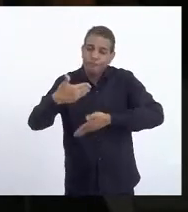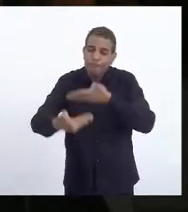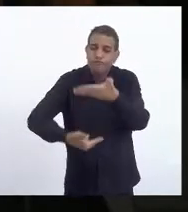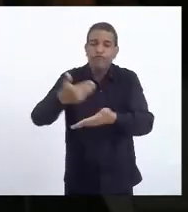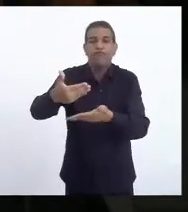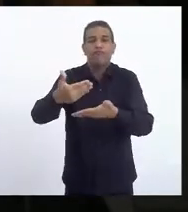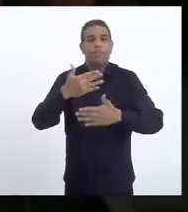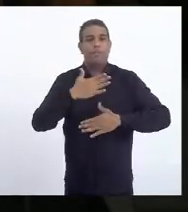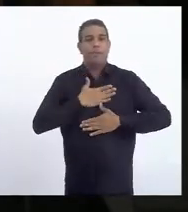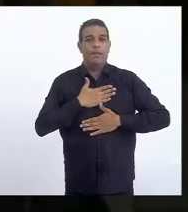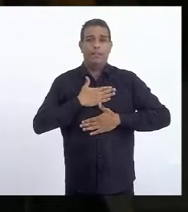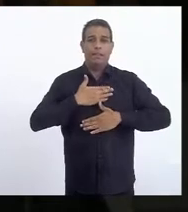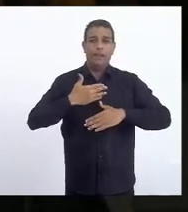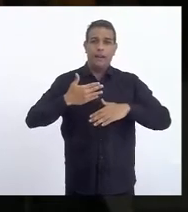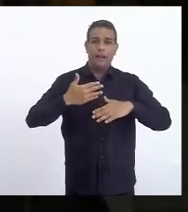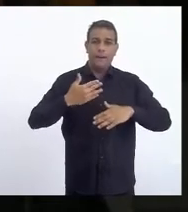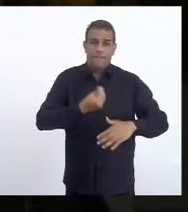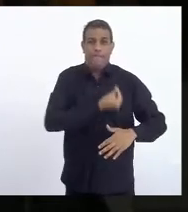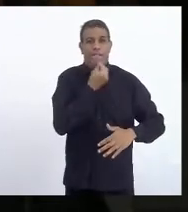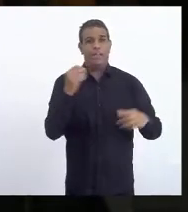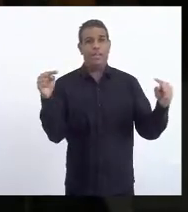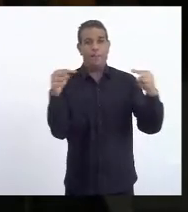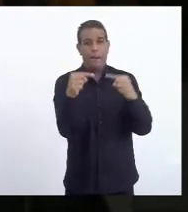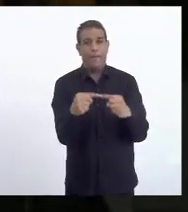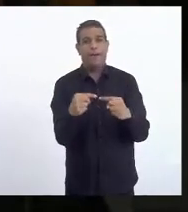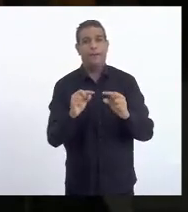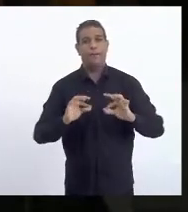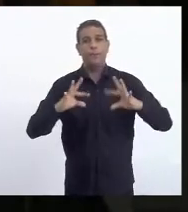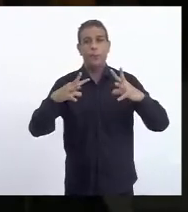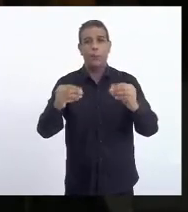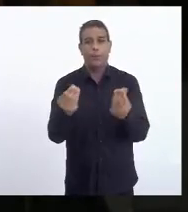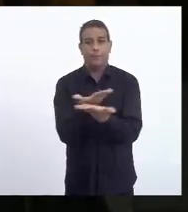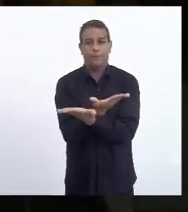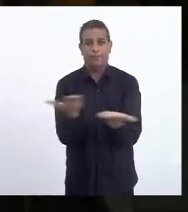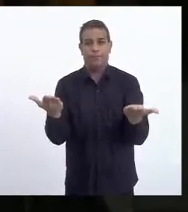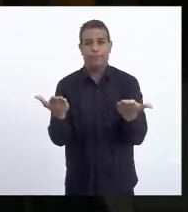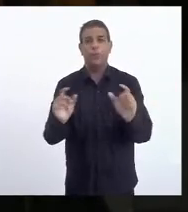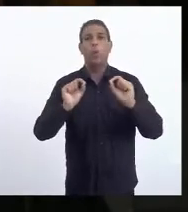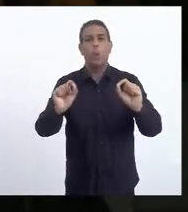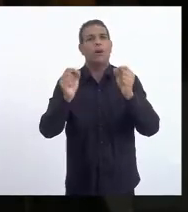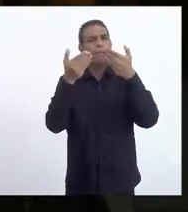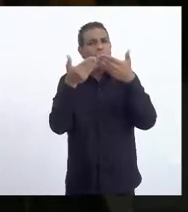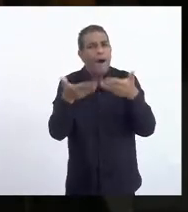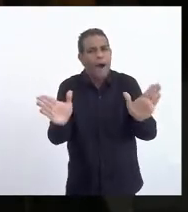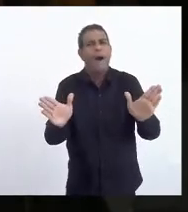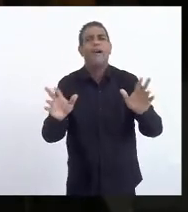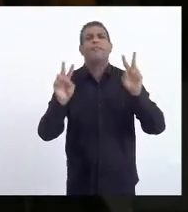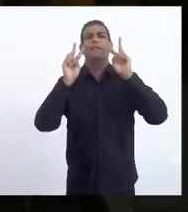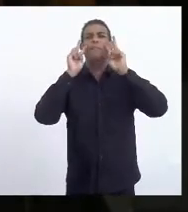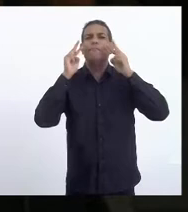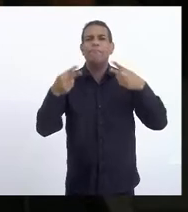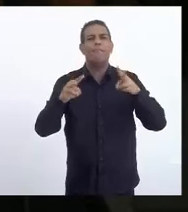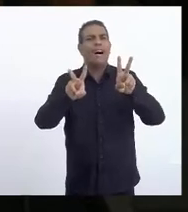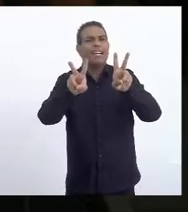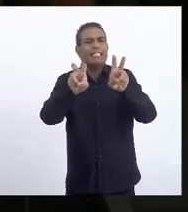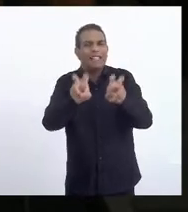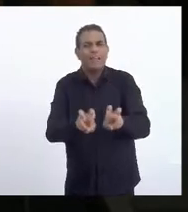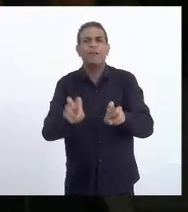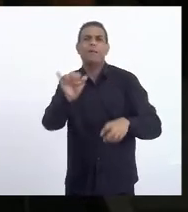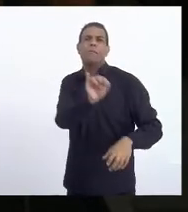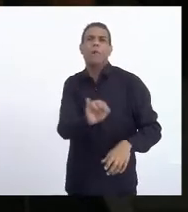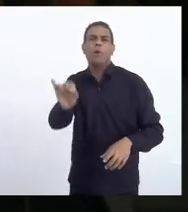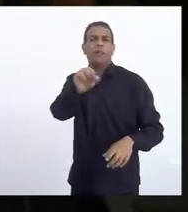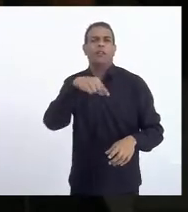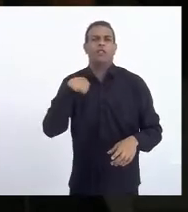processo da minha própria vida da senhora Presidente mas queria abrir com esse tema